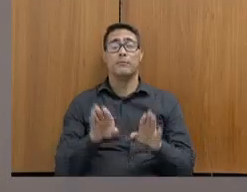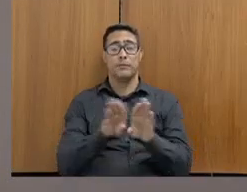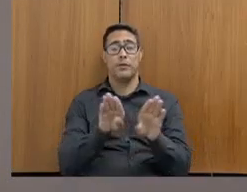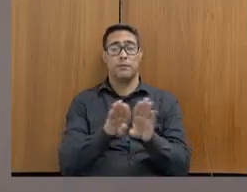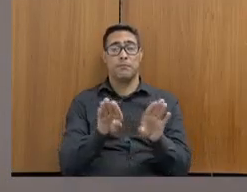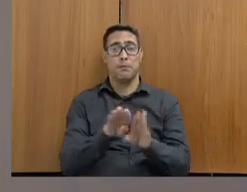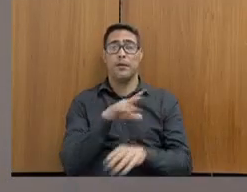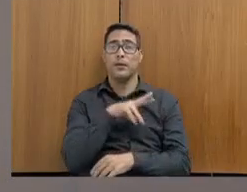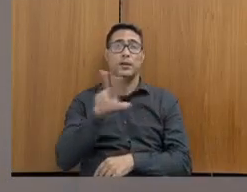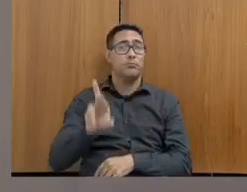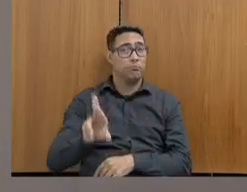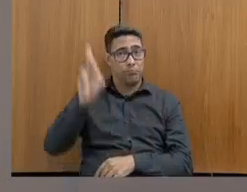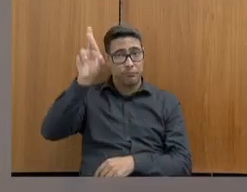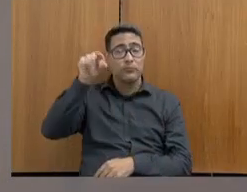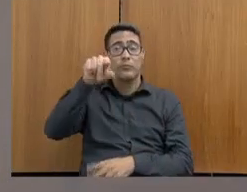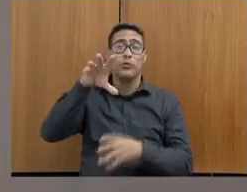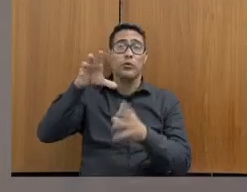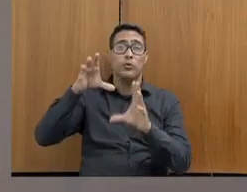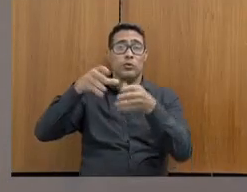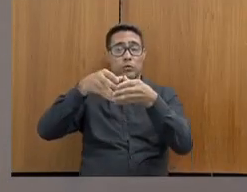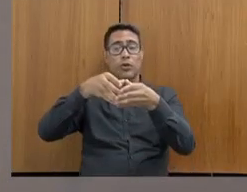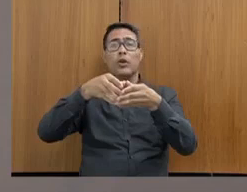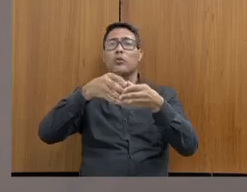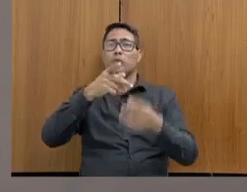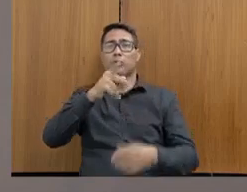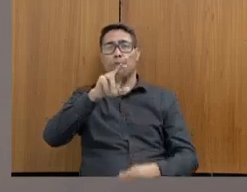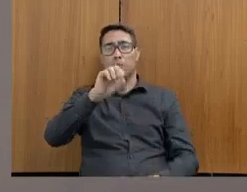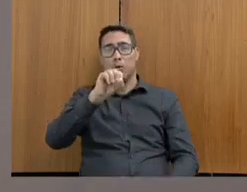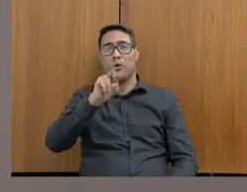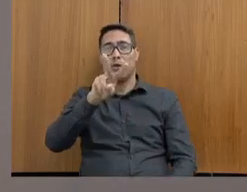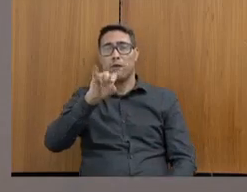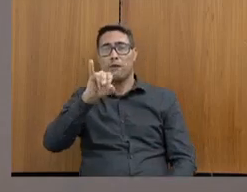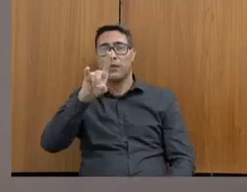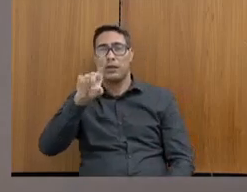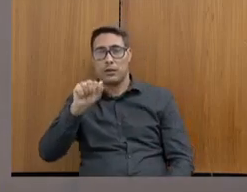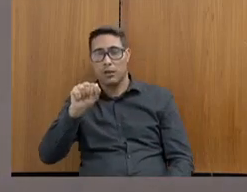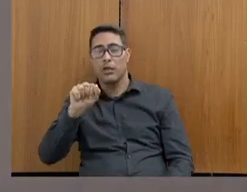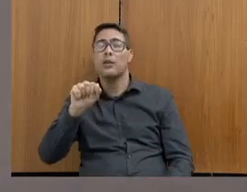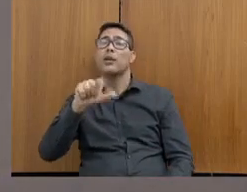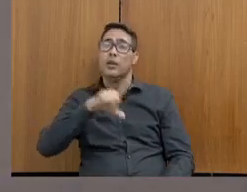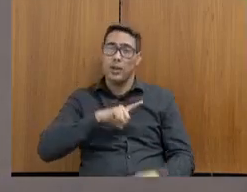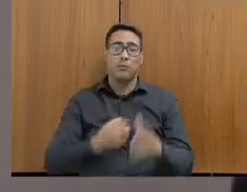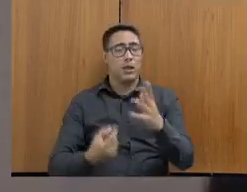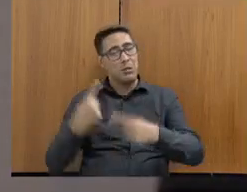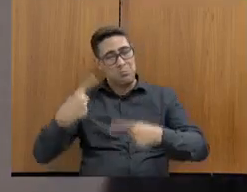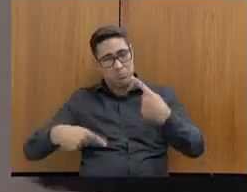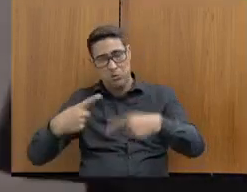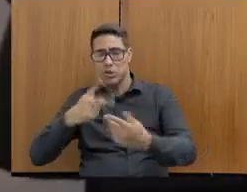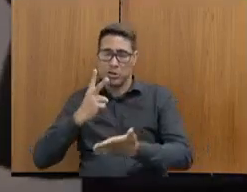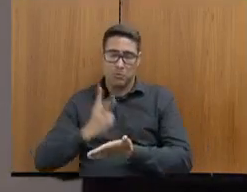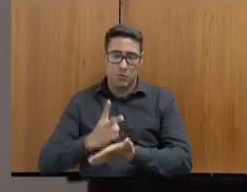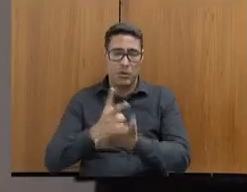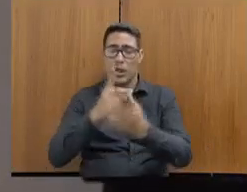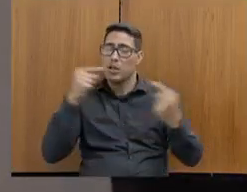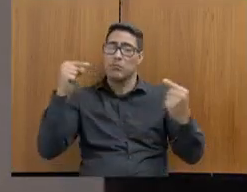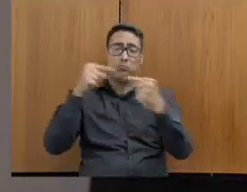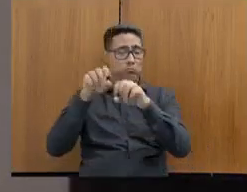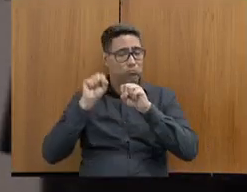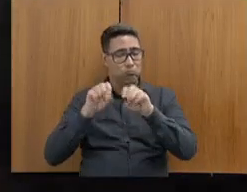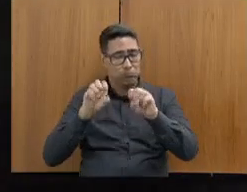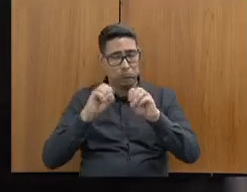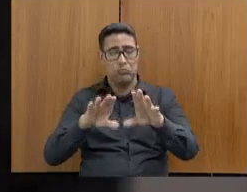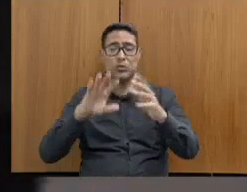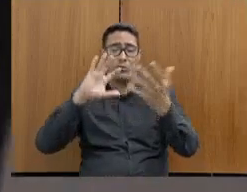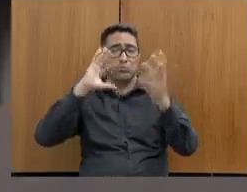representação técnica institucional junto ao programa pró-vida da Senasp que desenvolve políticas permanentes de caráter educativo preventivo e reparador